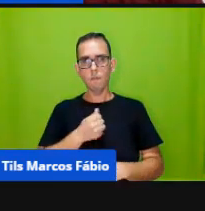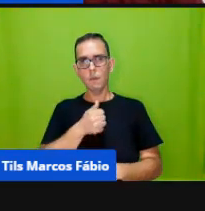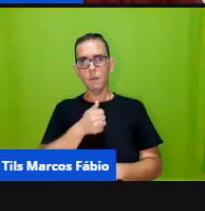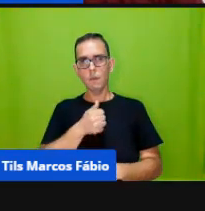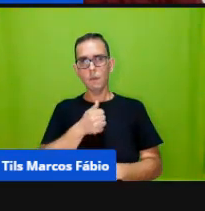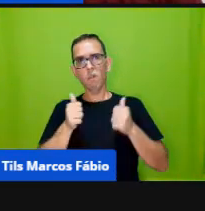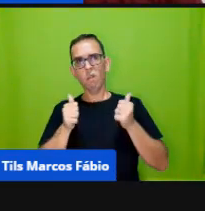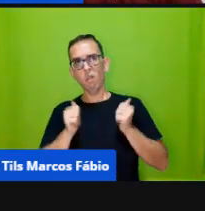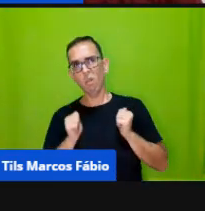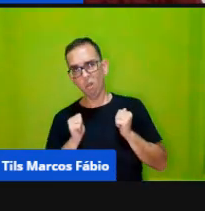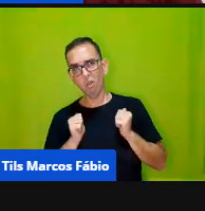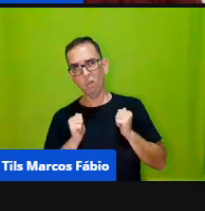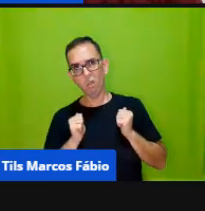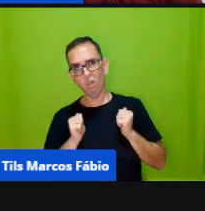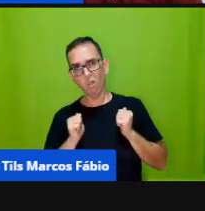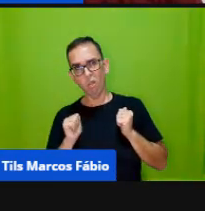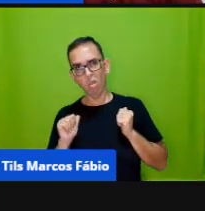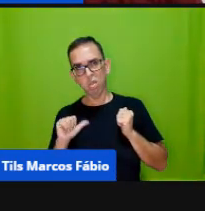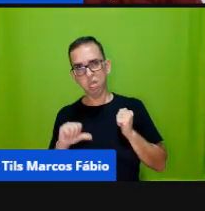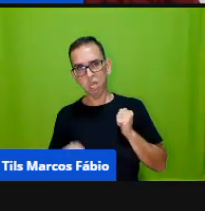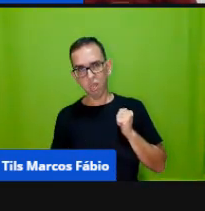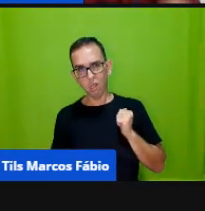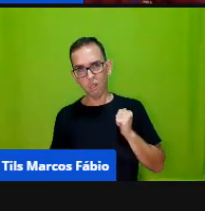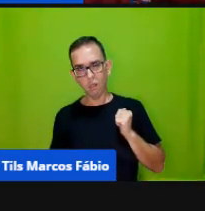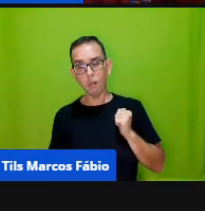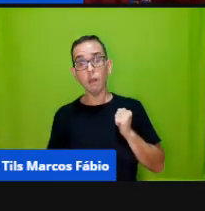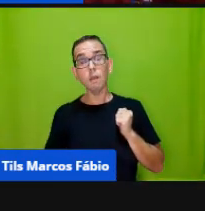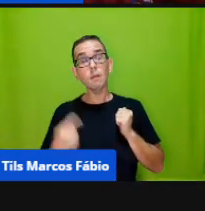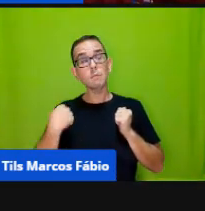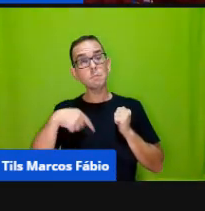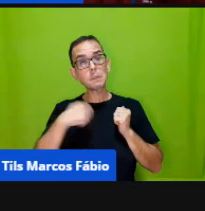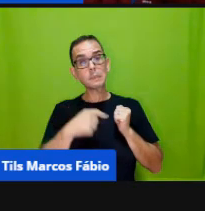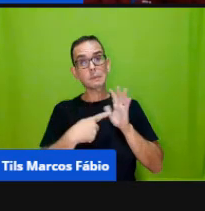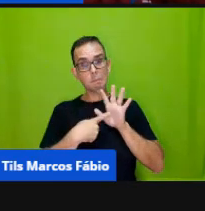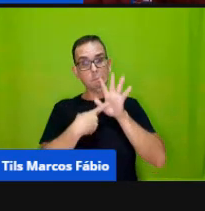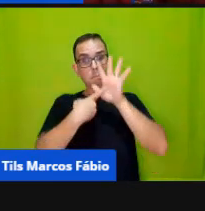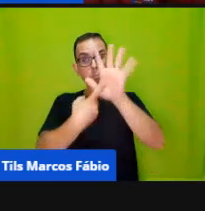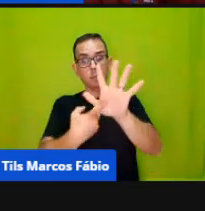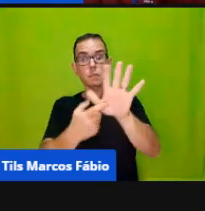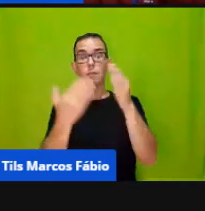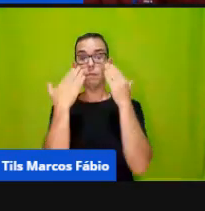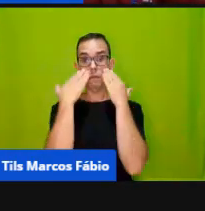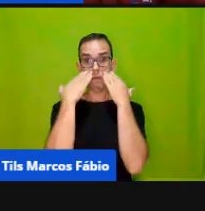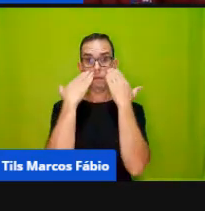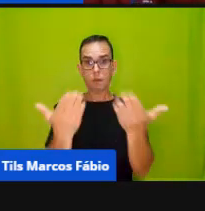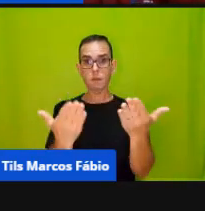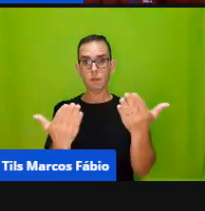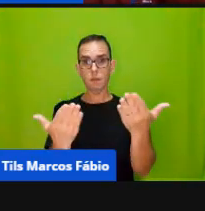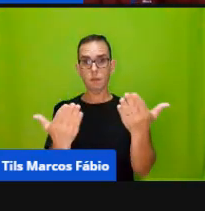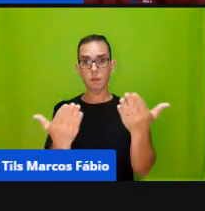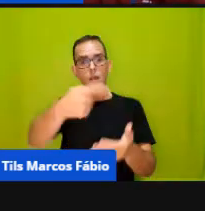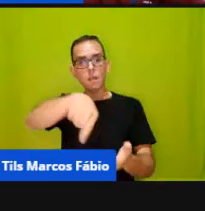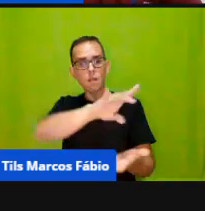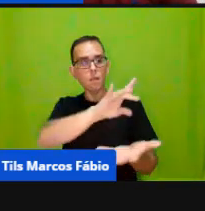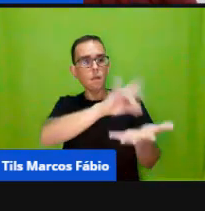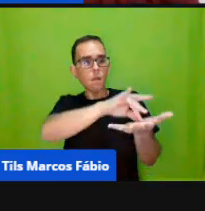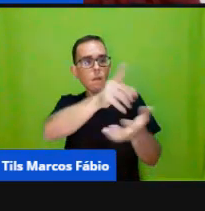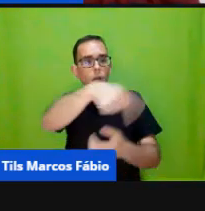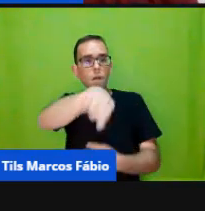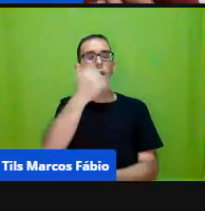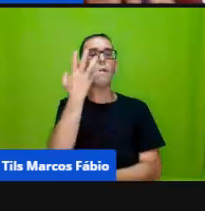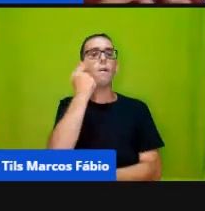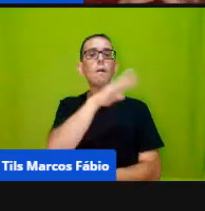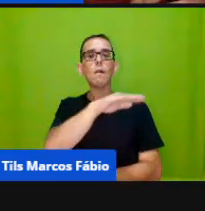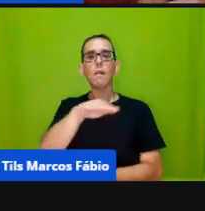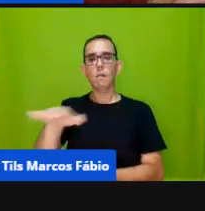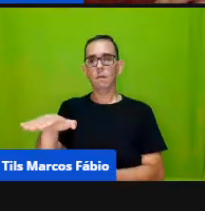a gente precisa ter bem exposta, estabelecer bem essas realidades para as nossas crianças. Se a